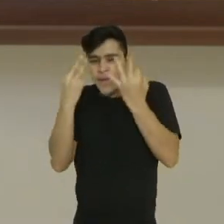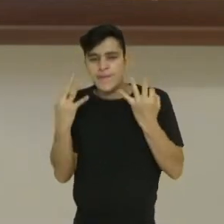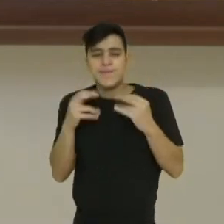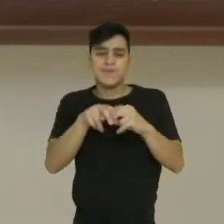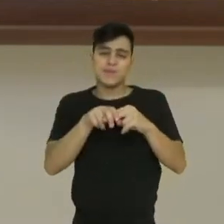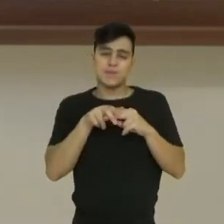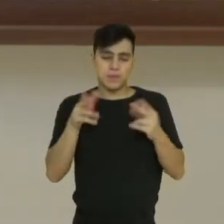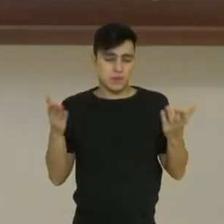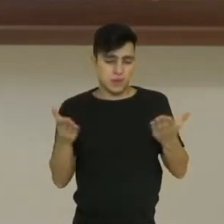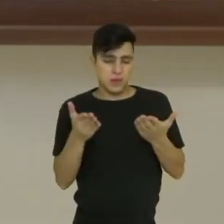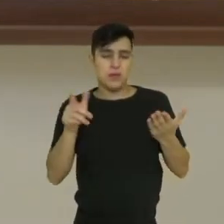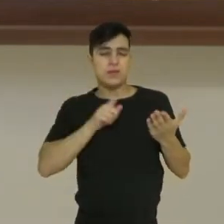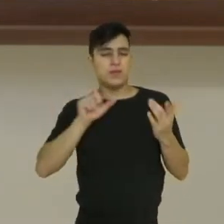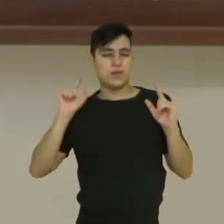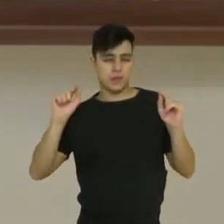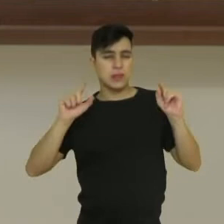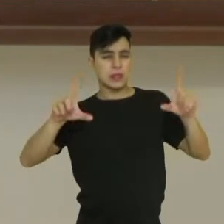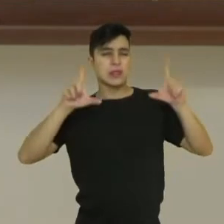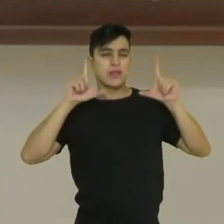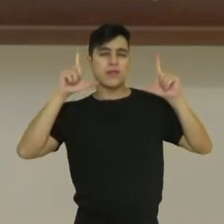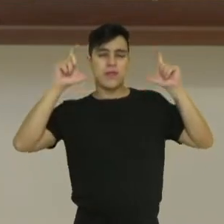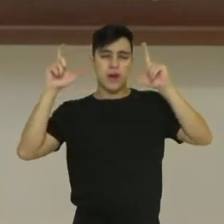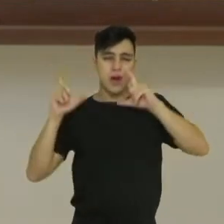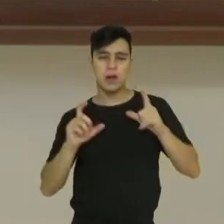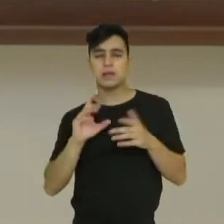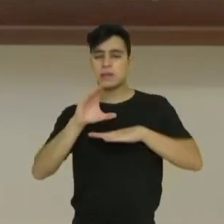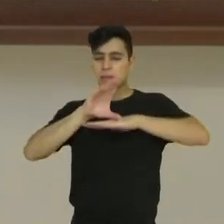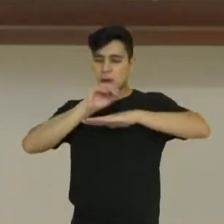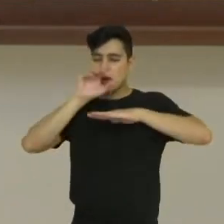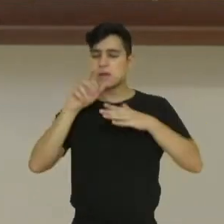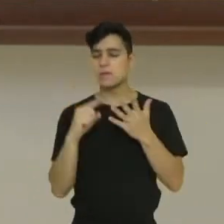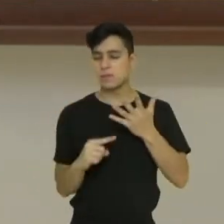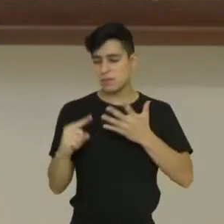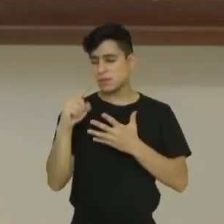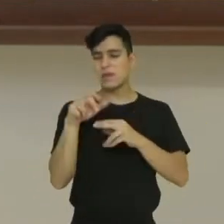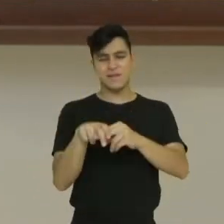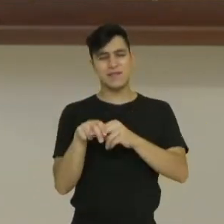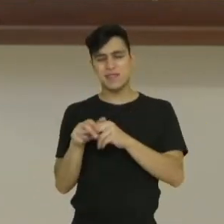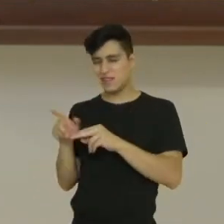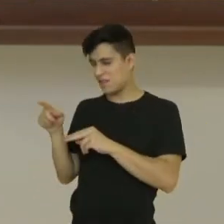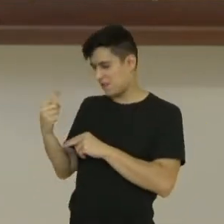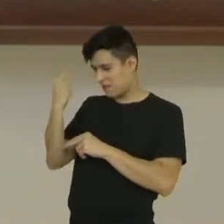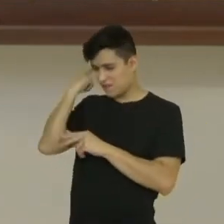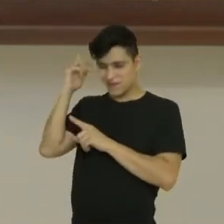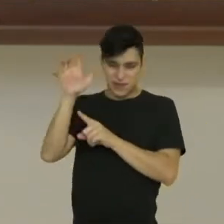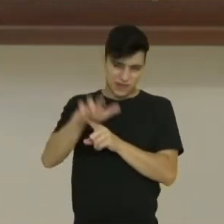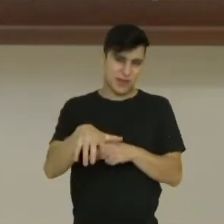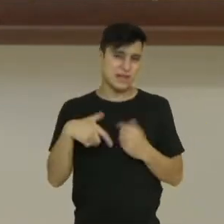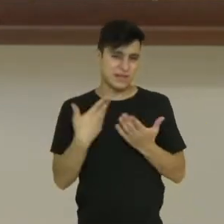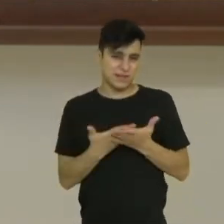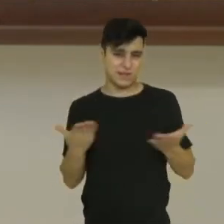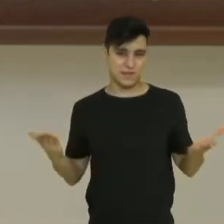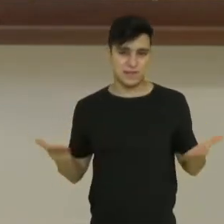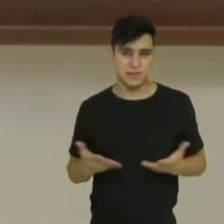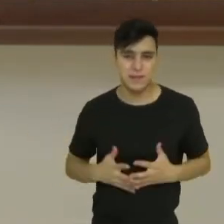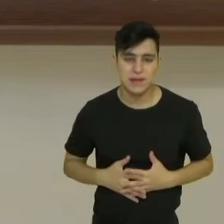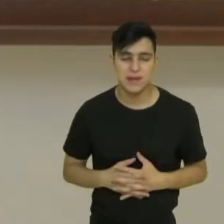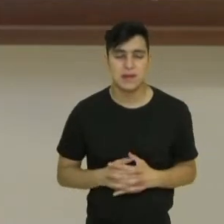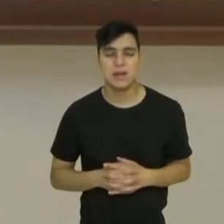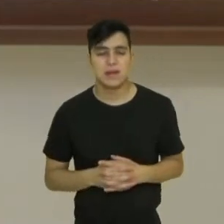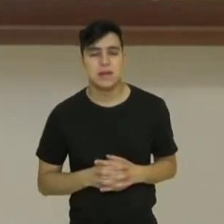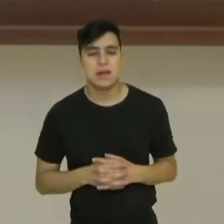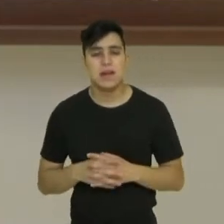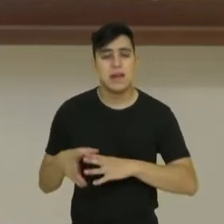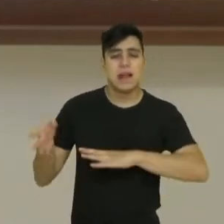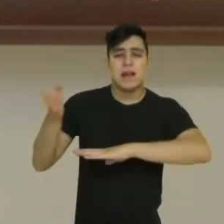nossa herança hoje, que nós temos porta-retrato, nós temos fotografias, selfies, e tudo isso é exatamente essa influência romana lá da